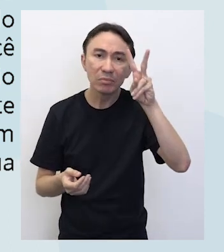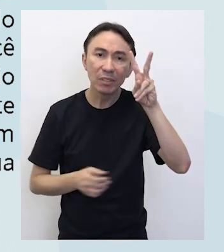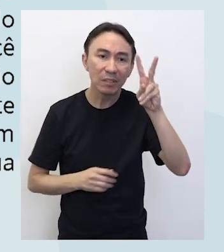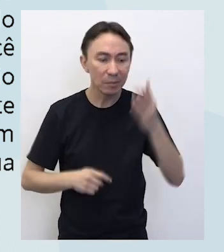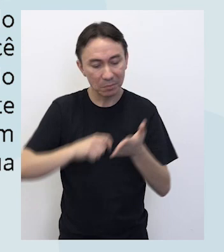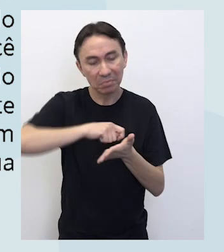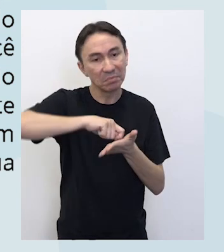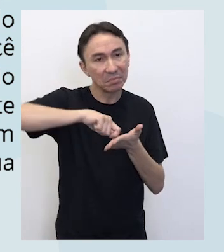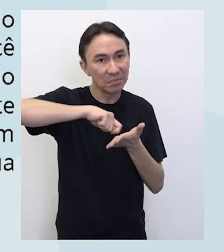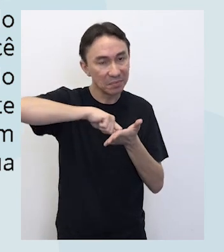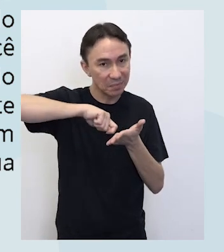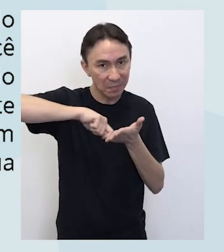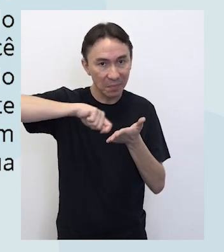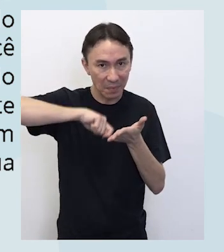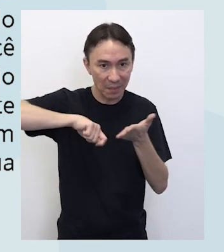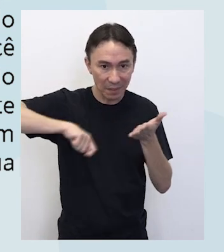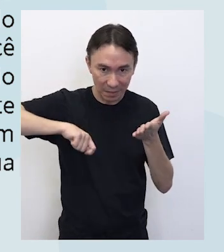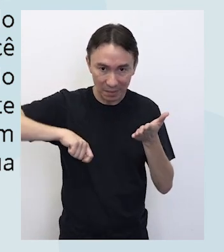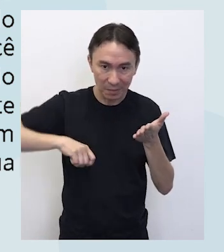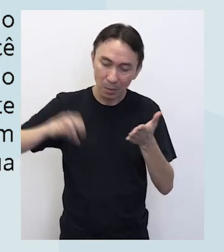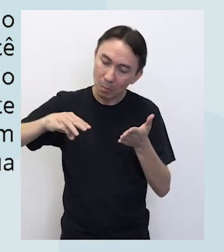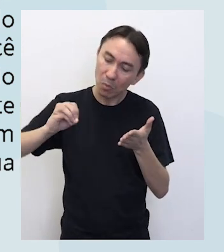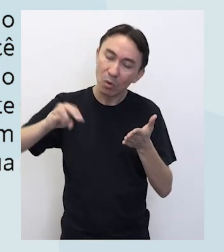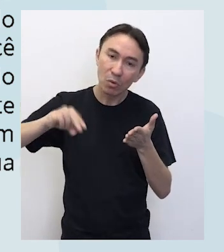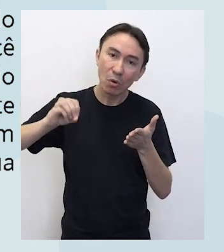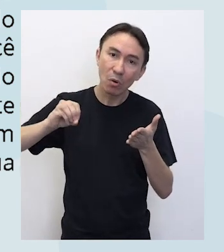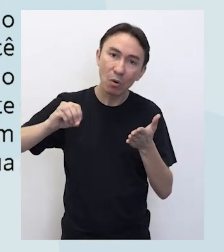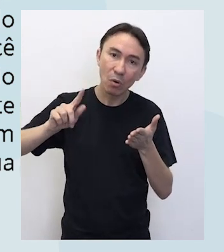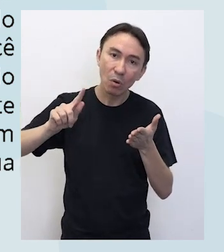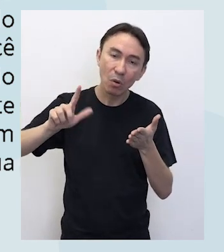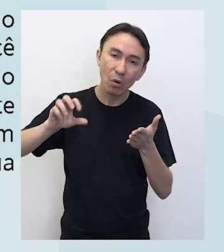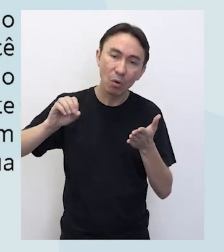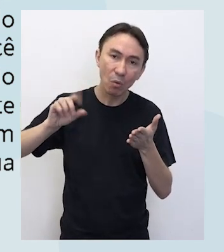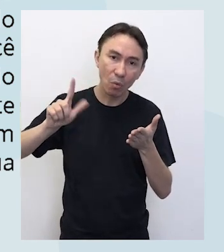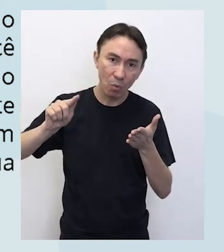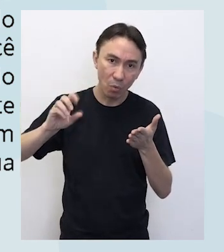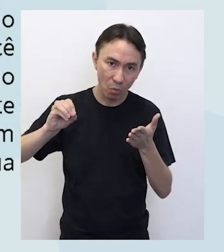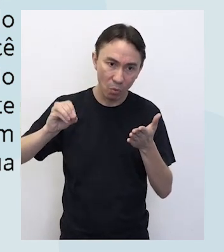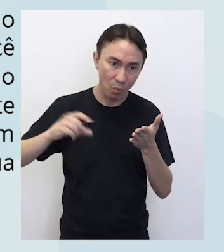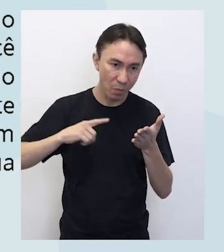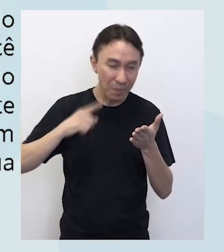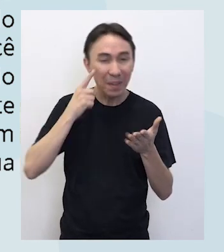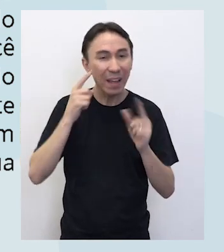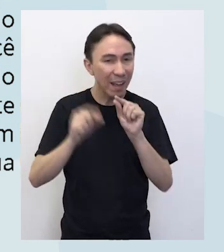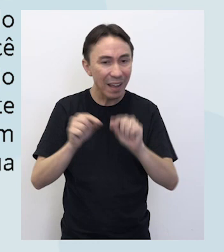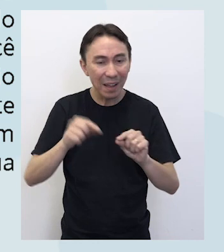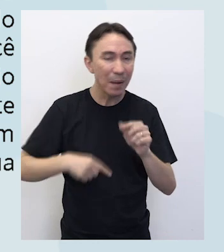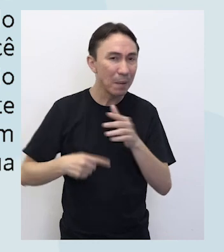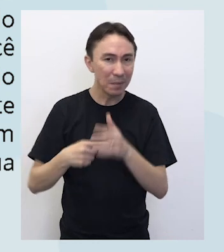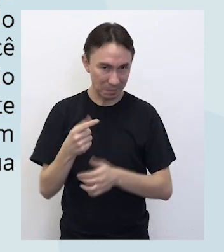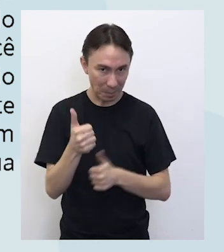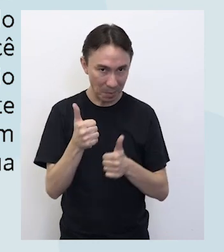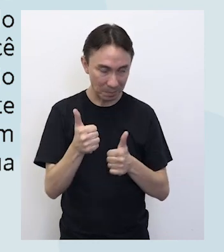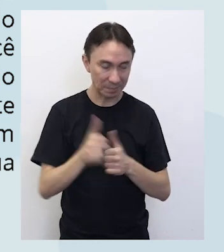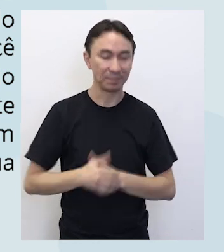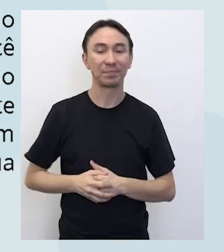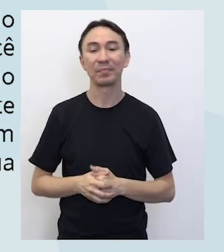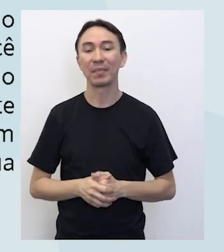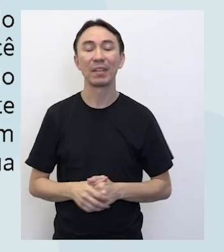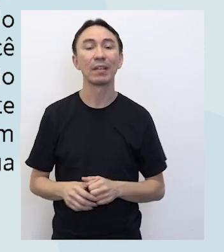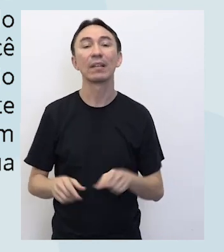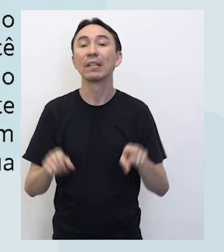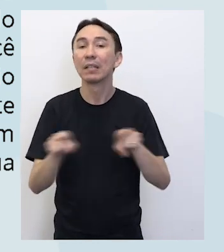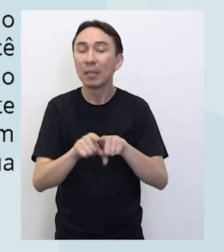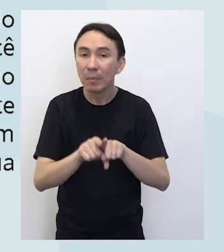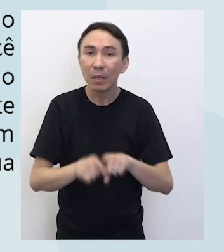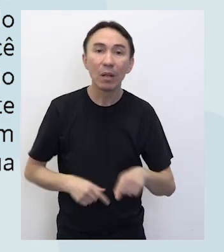em cima desse primeiro motivo, né? Ou desse primeiro enredo que você já selecionou. Aí você vai escolher um